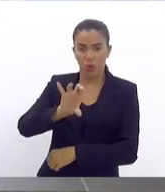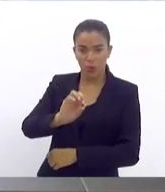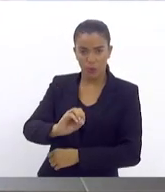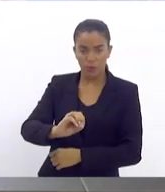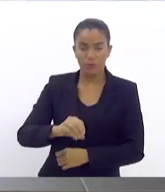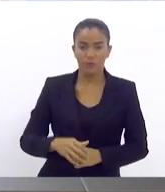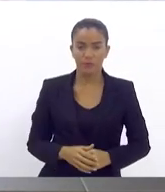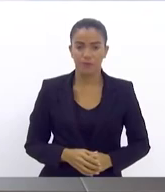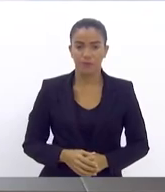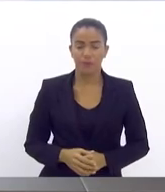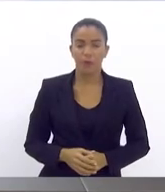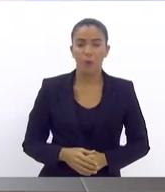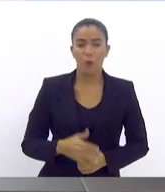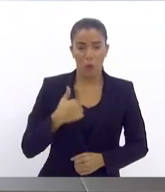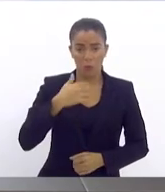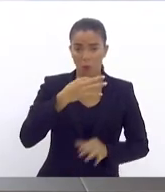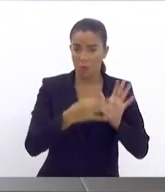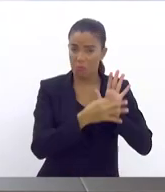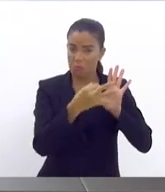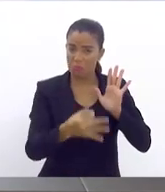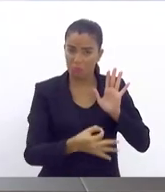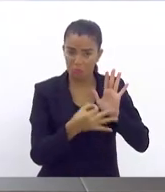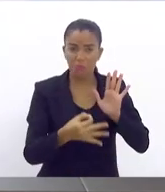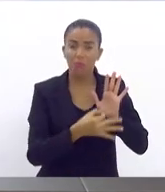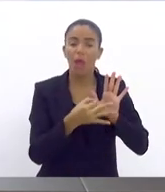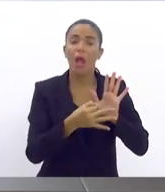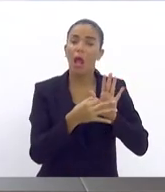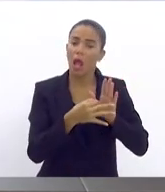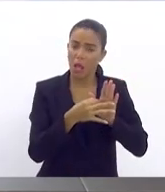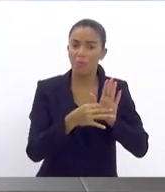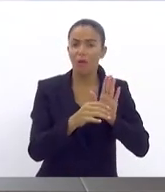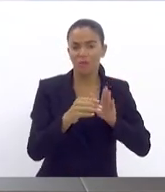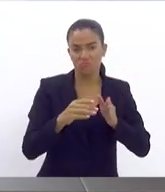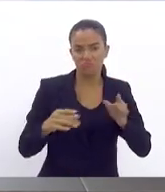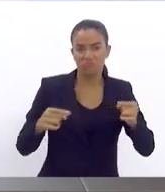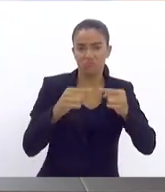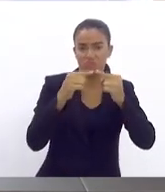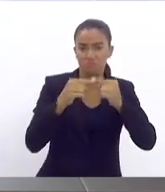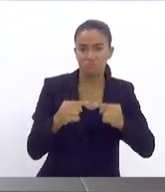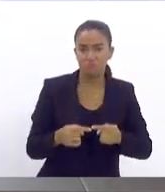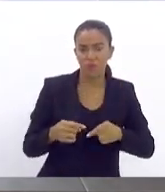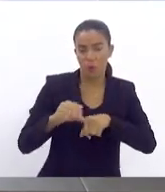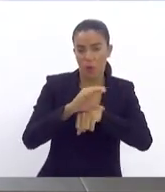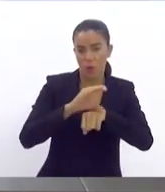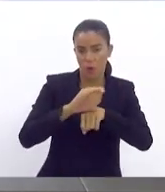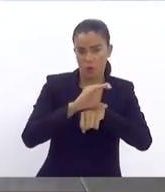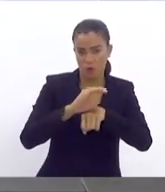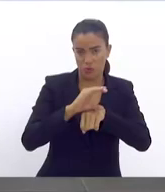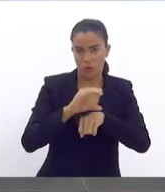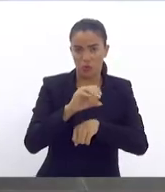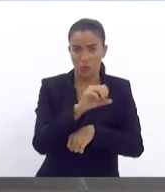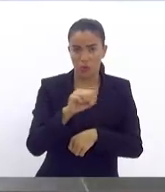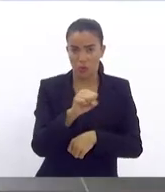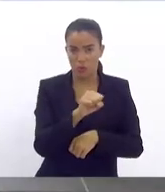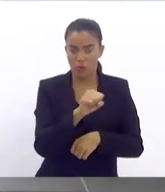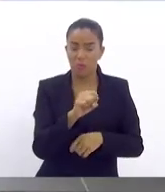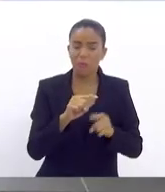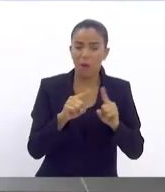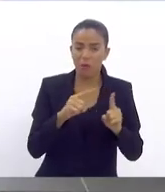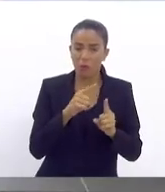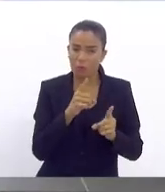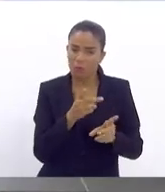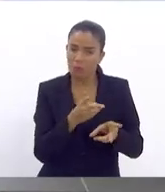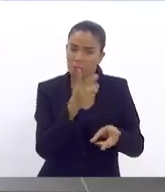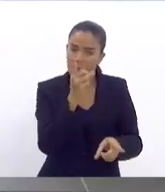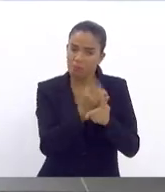Janeiro. É, o meu parecer original era pela constitucionalidade, mas eu identifiquei que